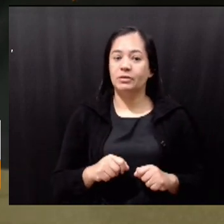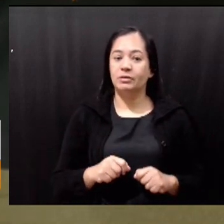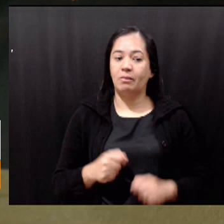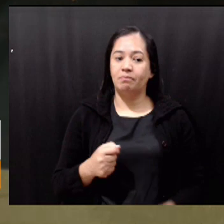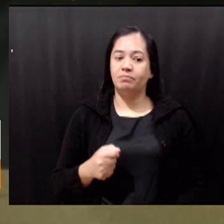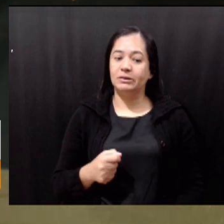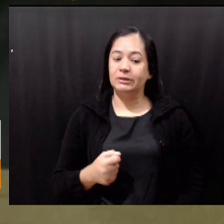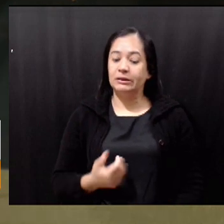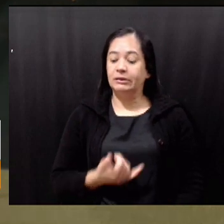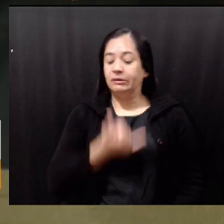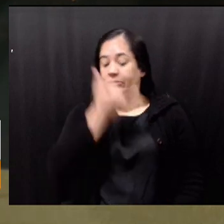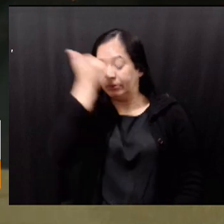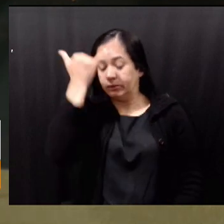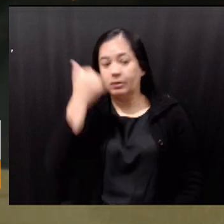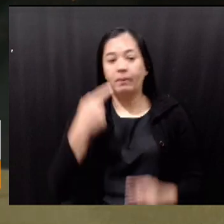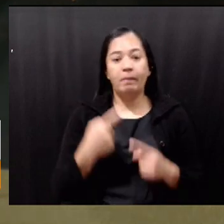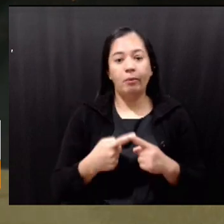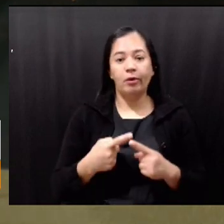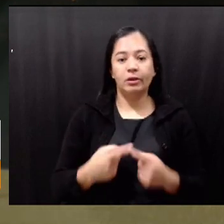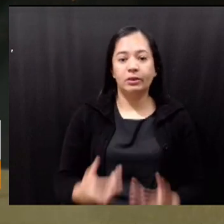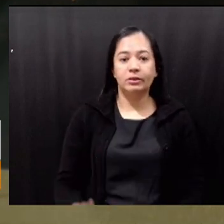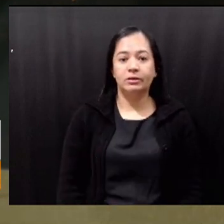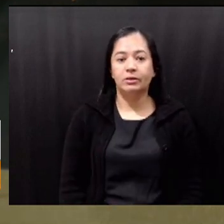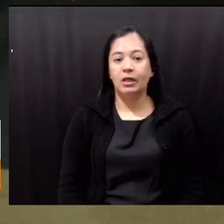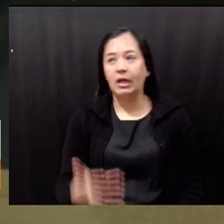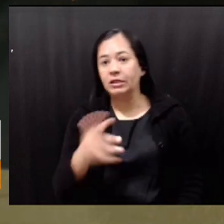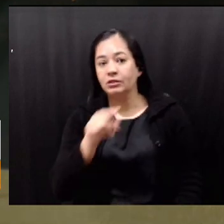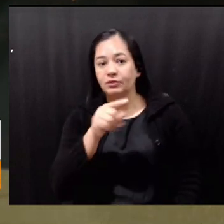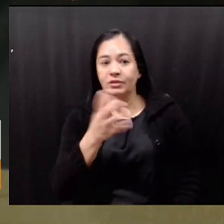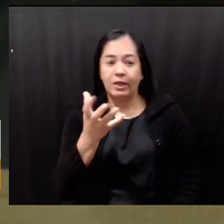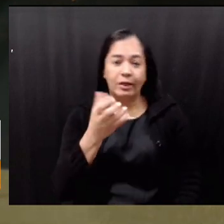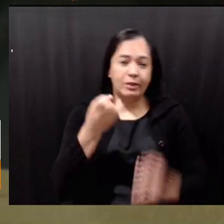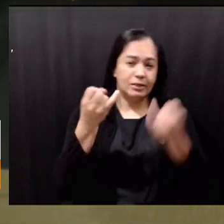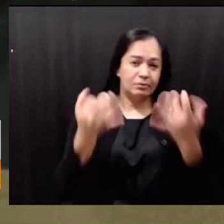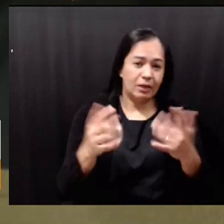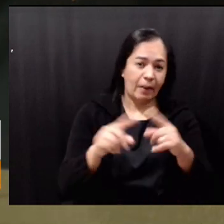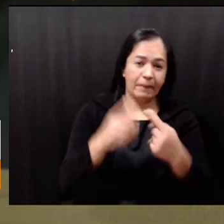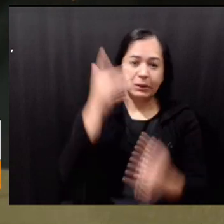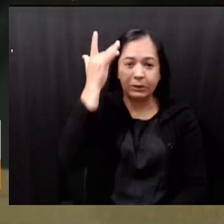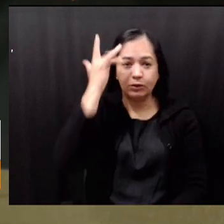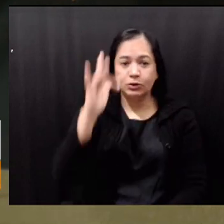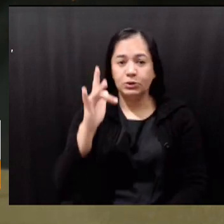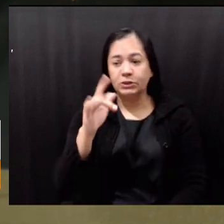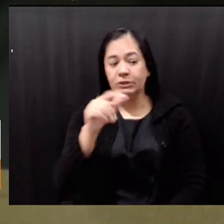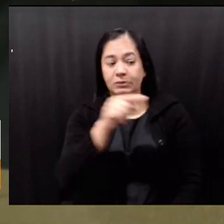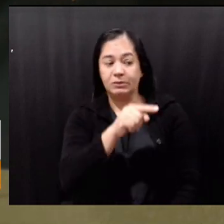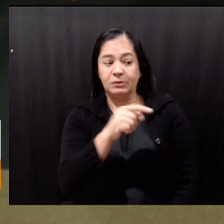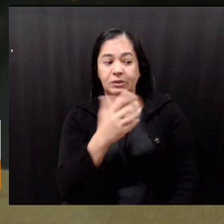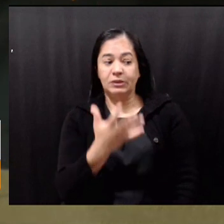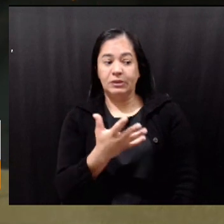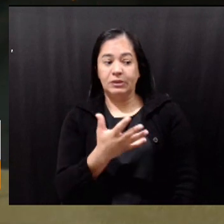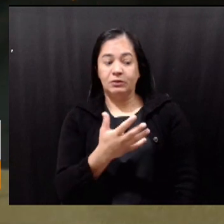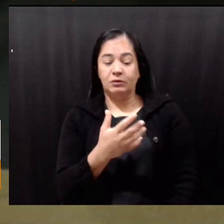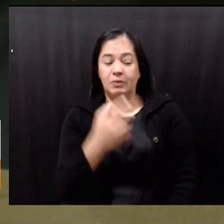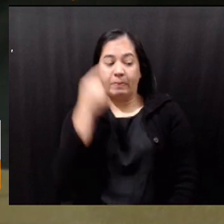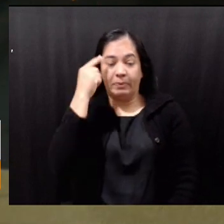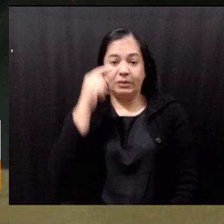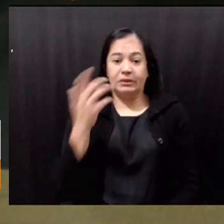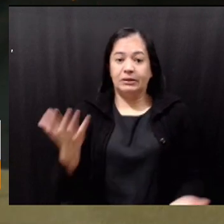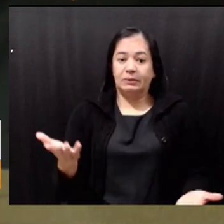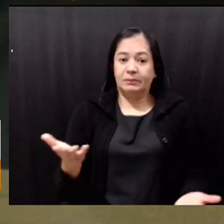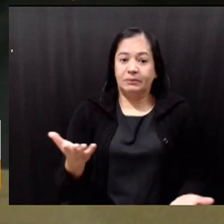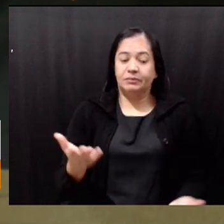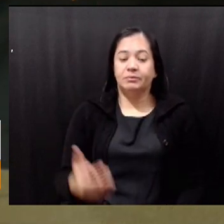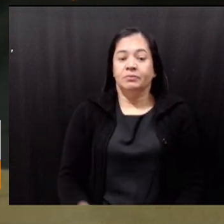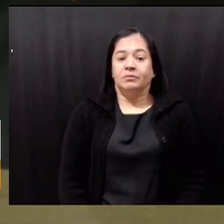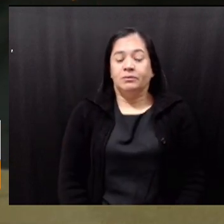porque, de repente você quer falar alguma coisa, mas você não sabe como é que aquela pessoa ela vai receber o que você quer dizer para ela, né. Então, nessa